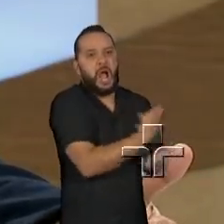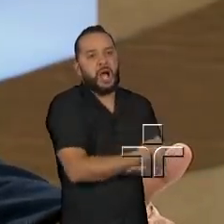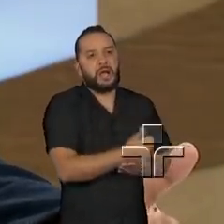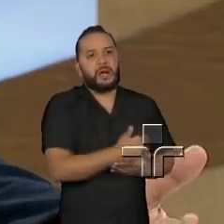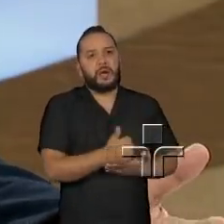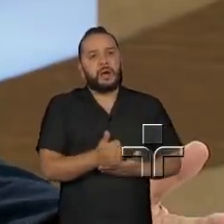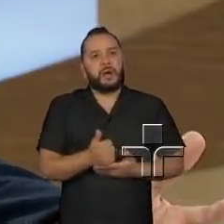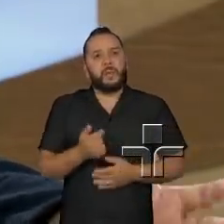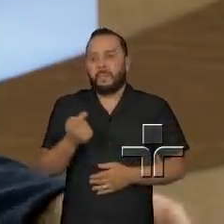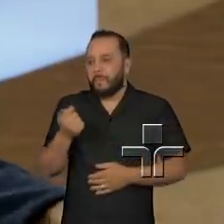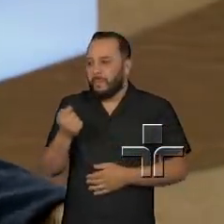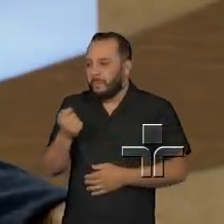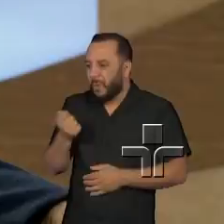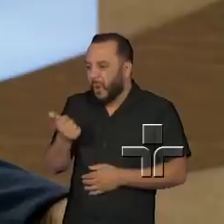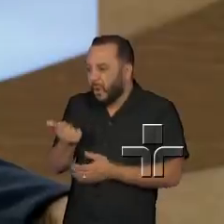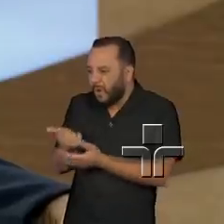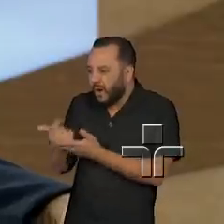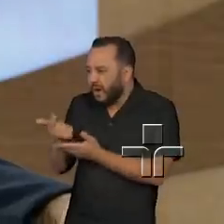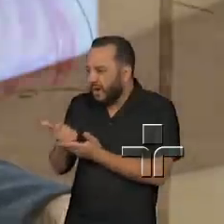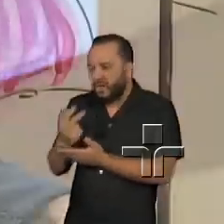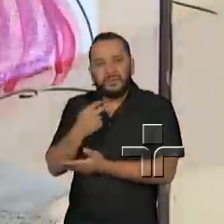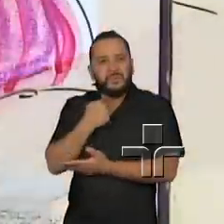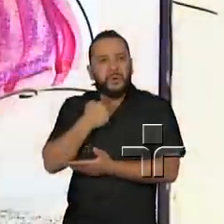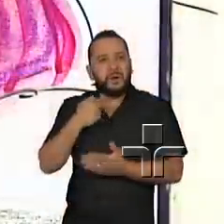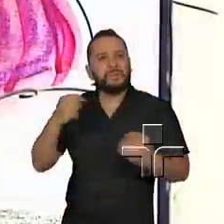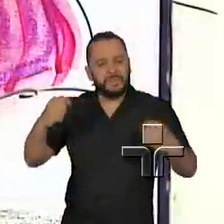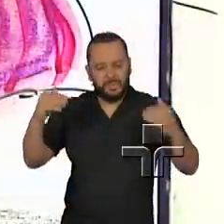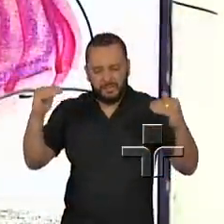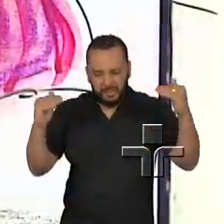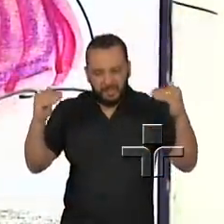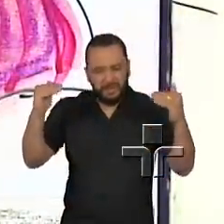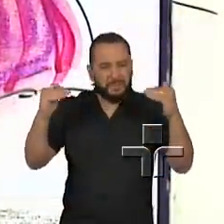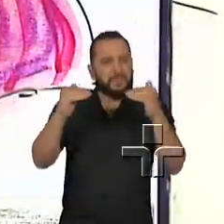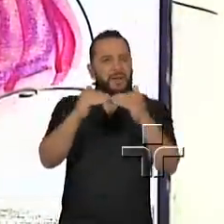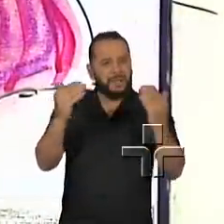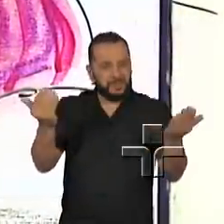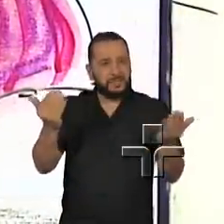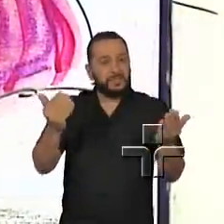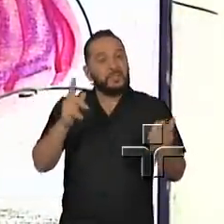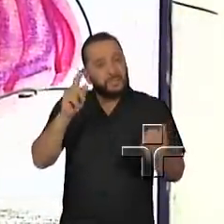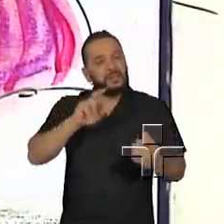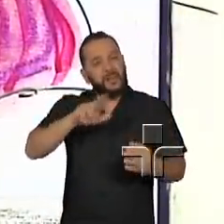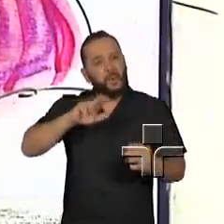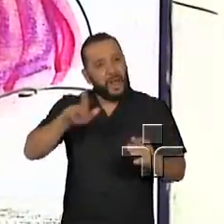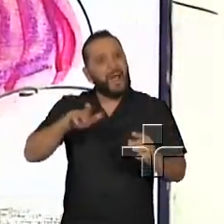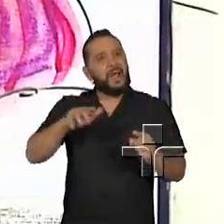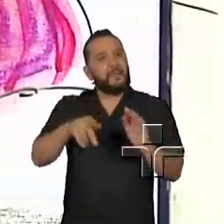E isso não precisa ser necessariamente uma proposta comunista, pode ser uma proposta pós-capitalista.